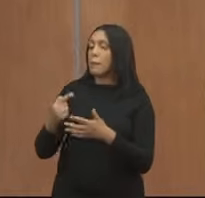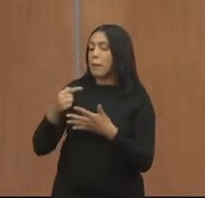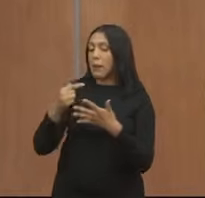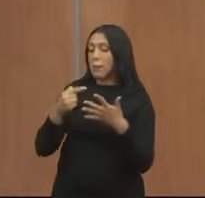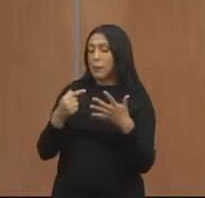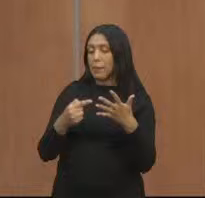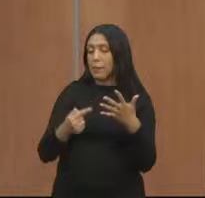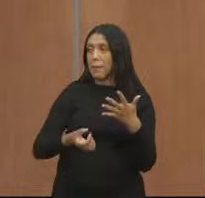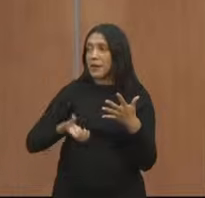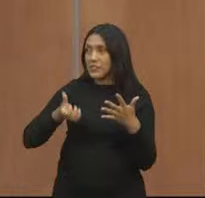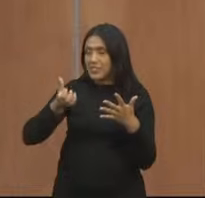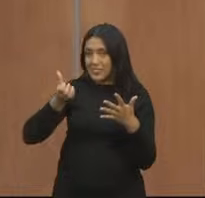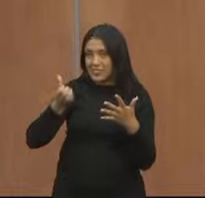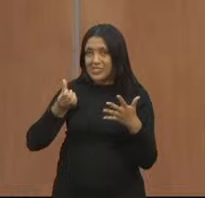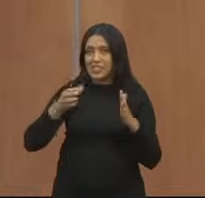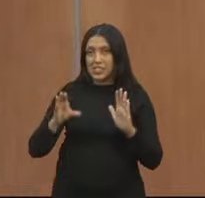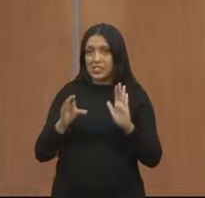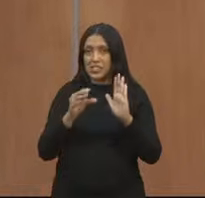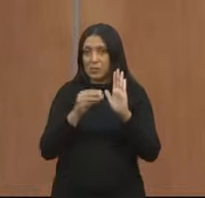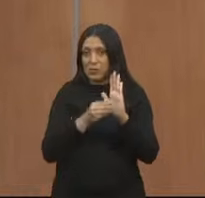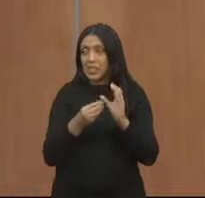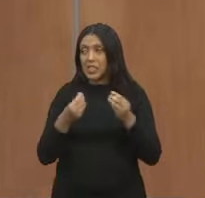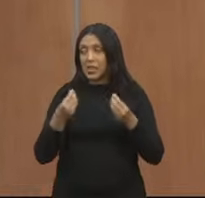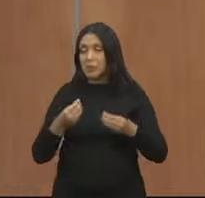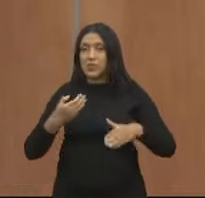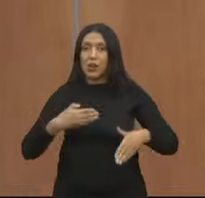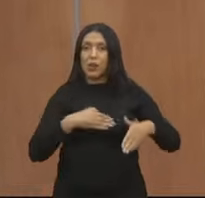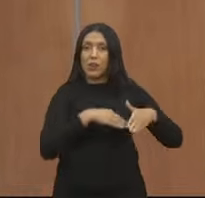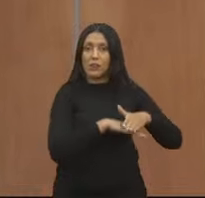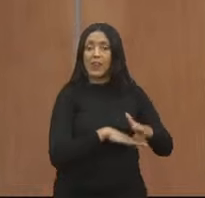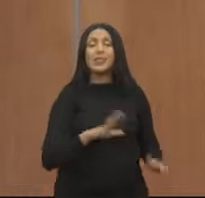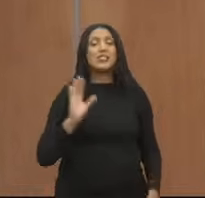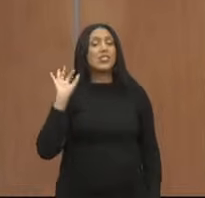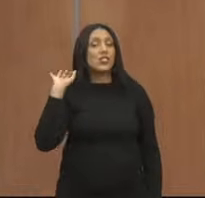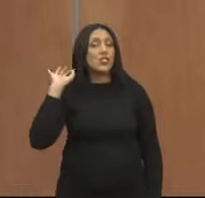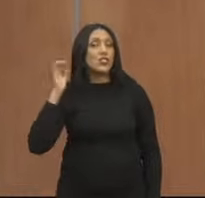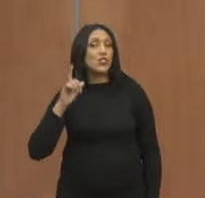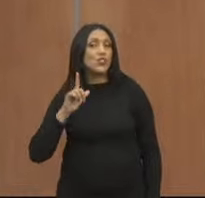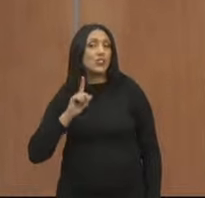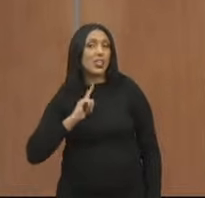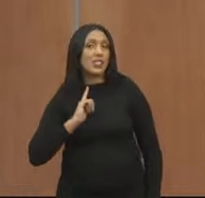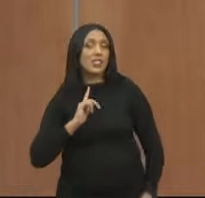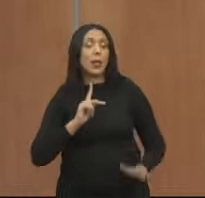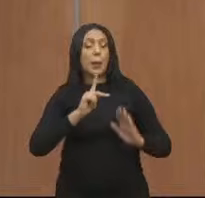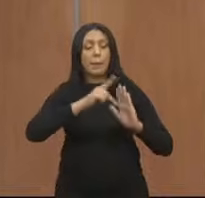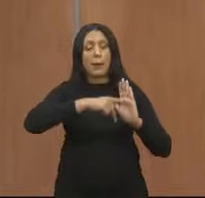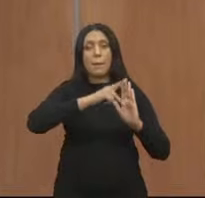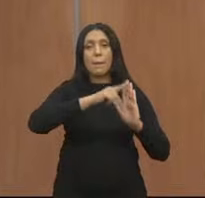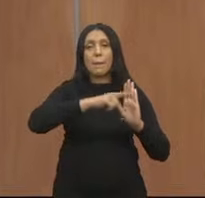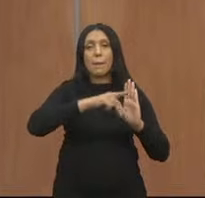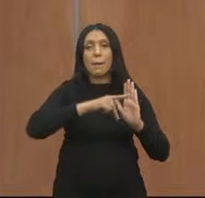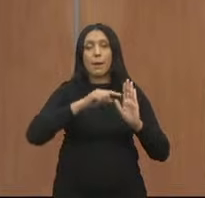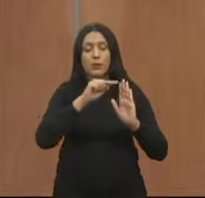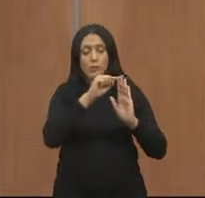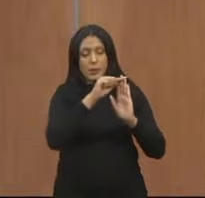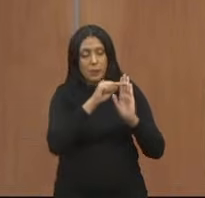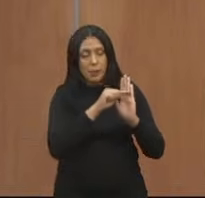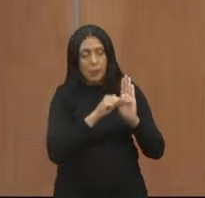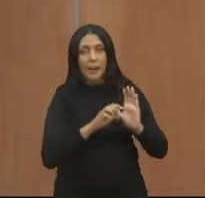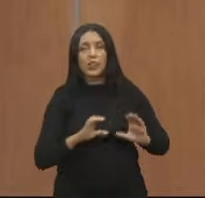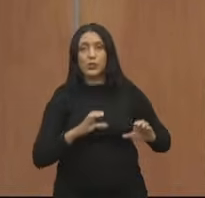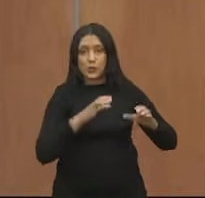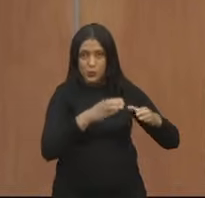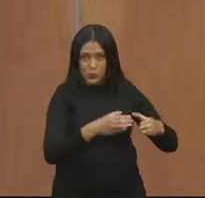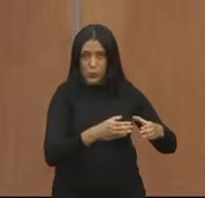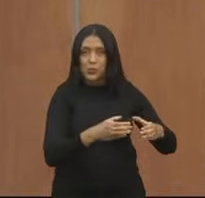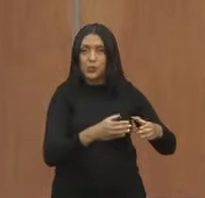emendas, elas deveriam ser arquivadas porque já tem essas 6 previsões aqui que eu passei aqui para os senhores. Aí a